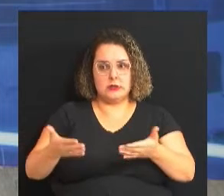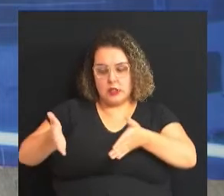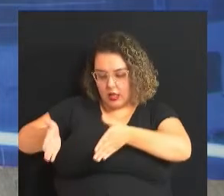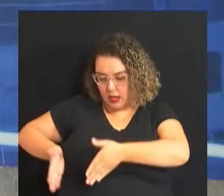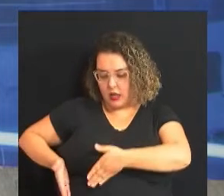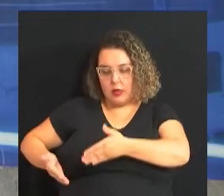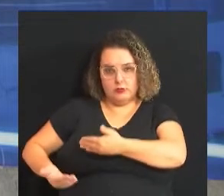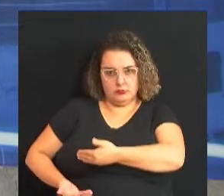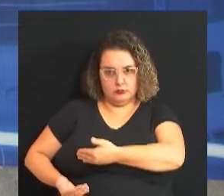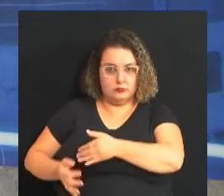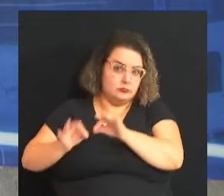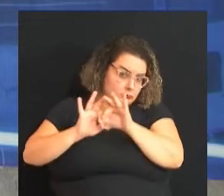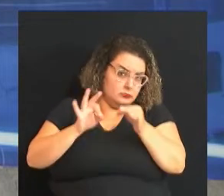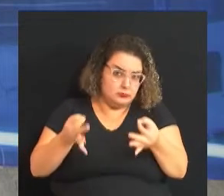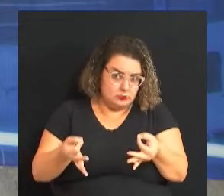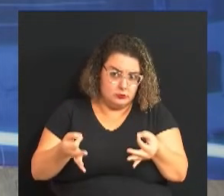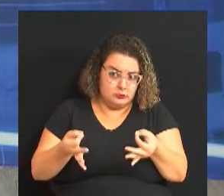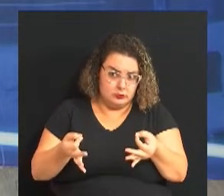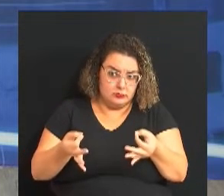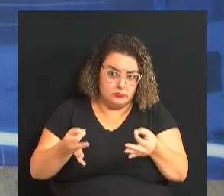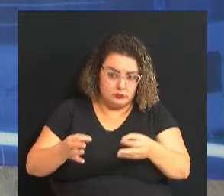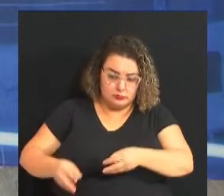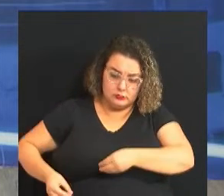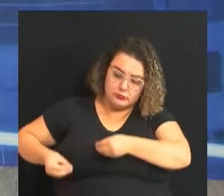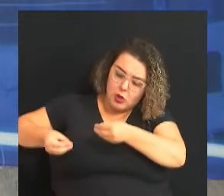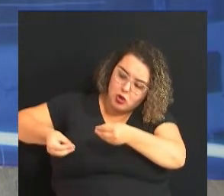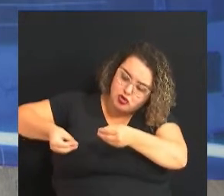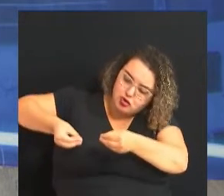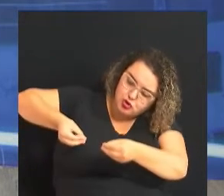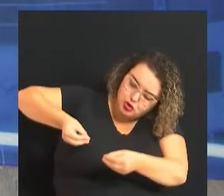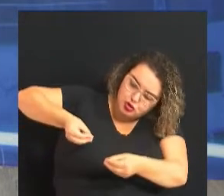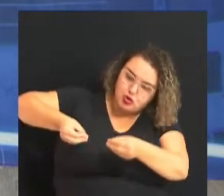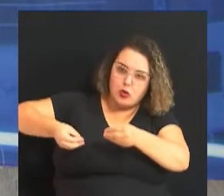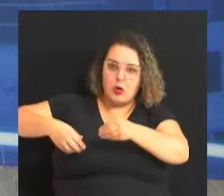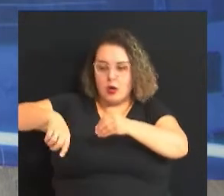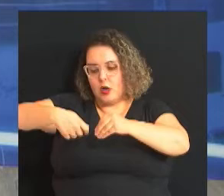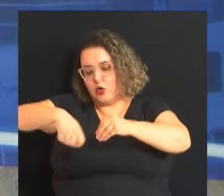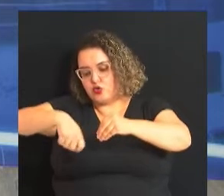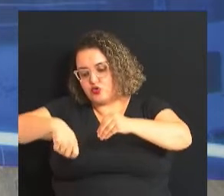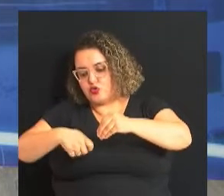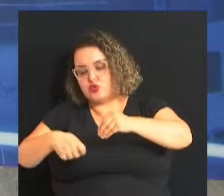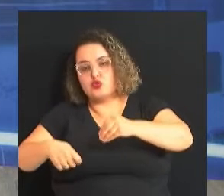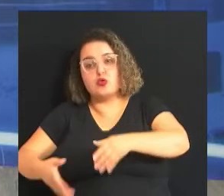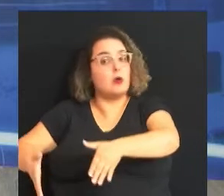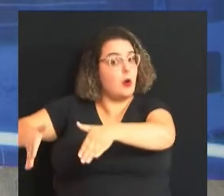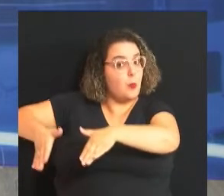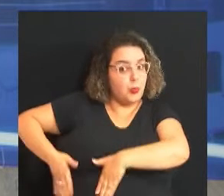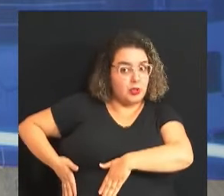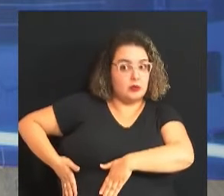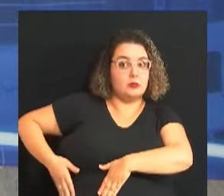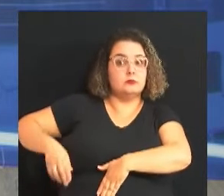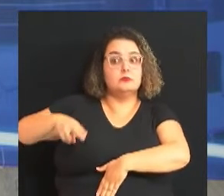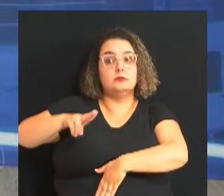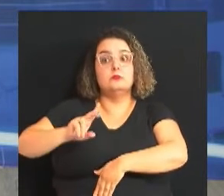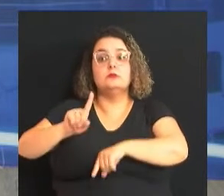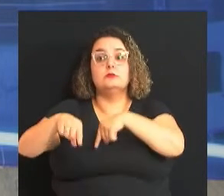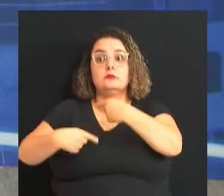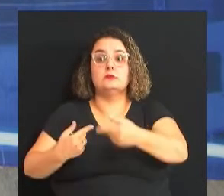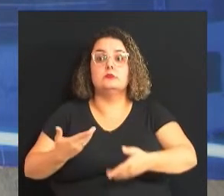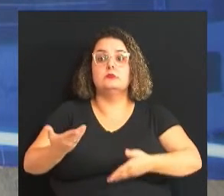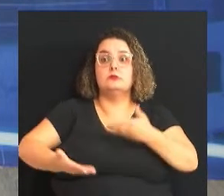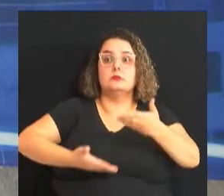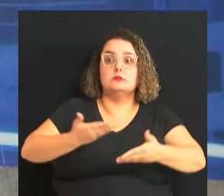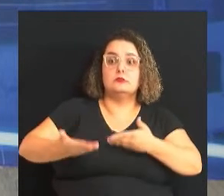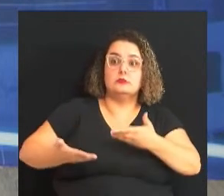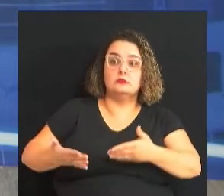então, é muito simples, basta retirar, passar uma água e colocar de novo. Ou ela tem que ter algum outro cuidado,